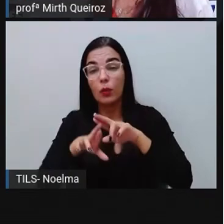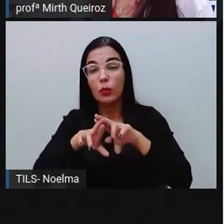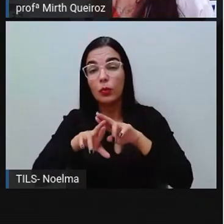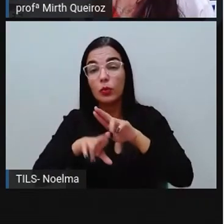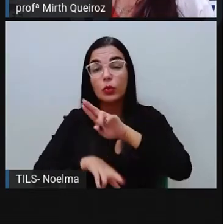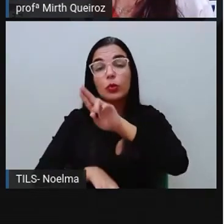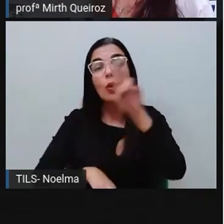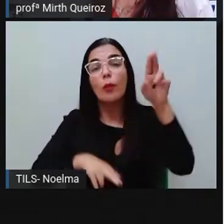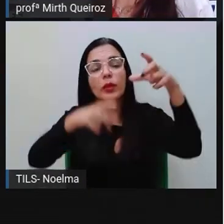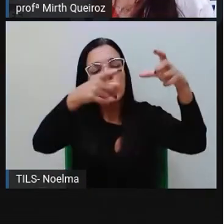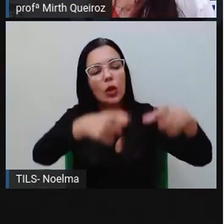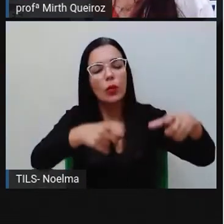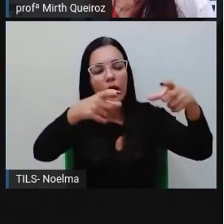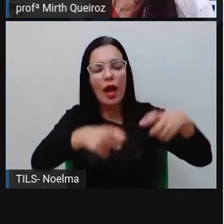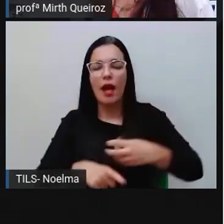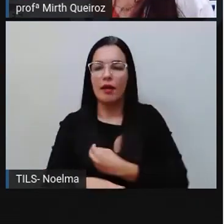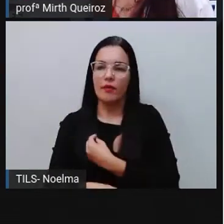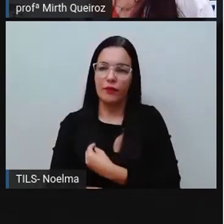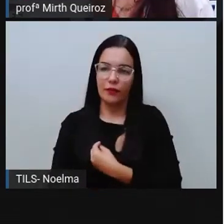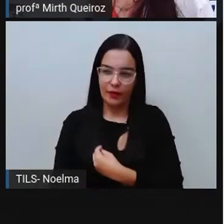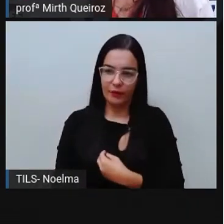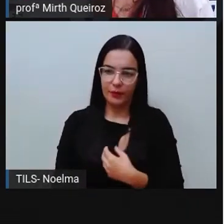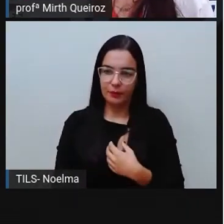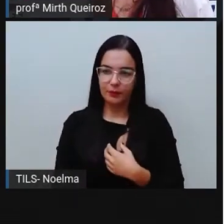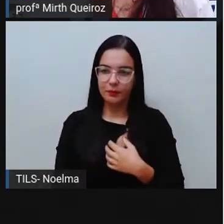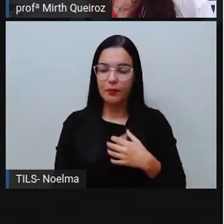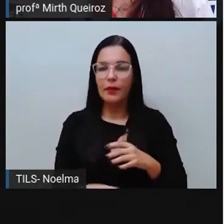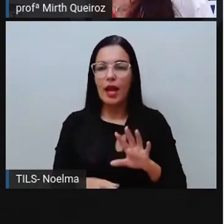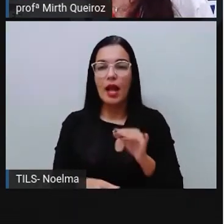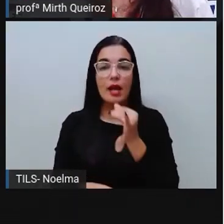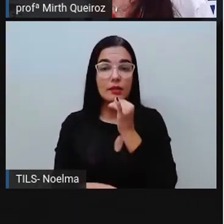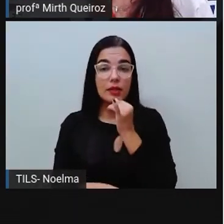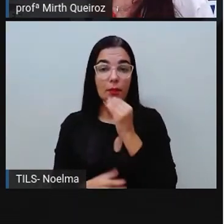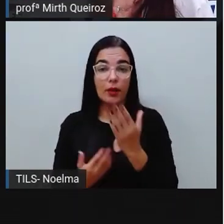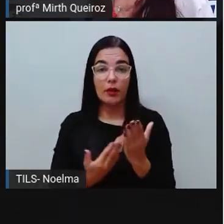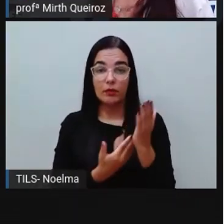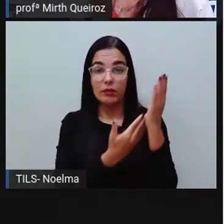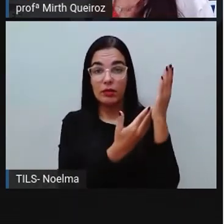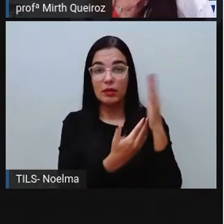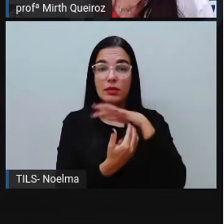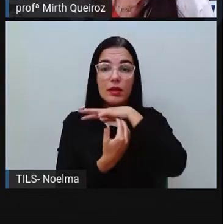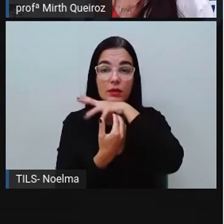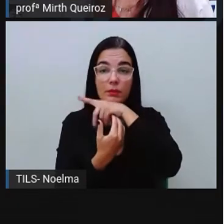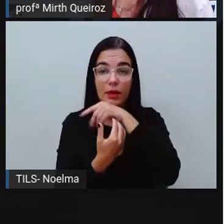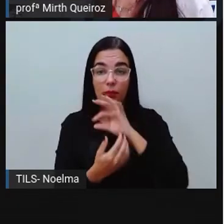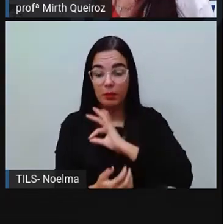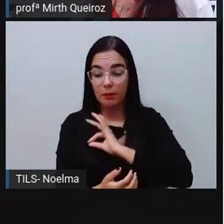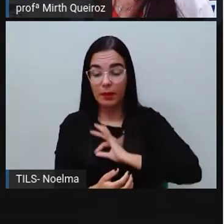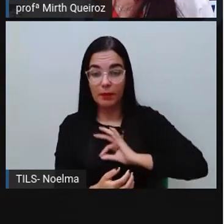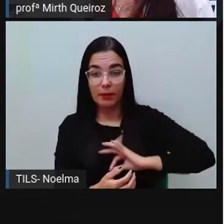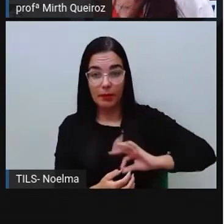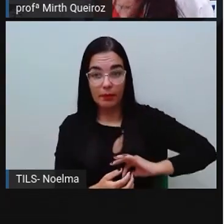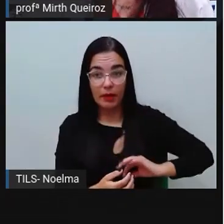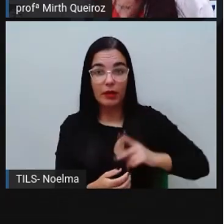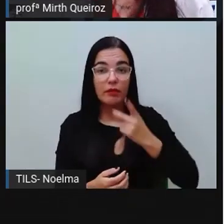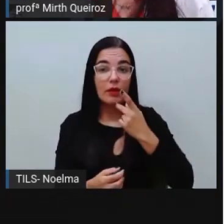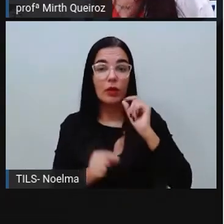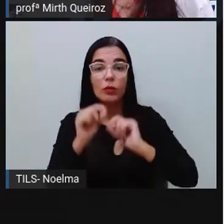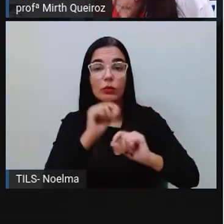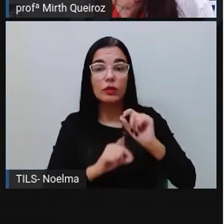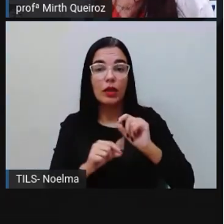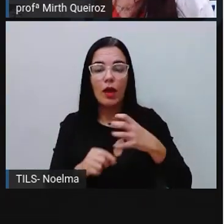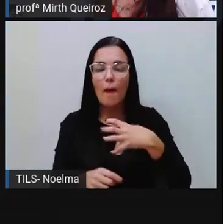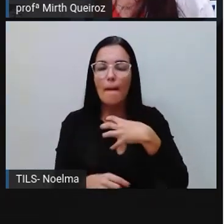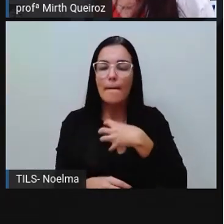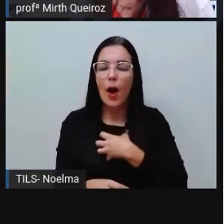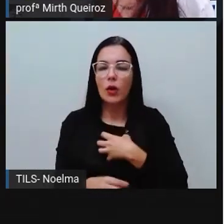local onde ele vive. Aqui, quando eu falei sobre a jaguatirica, quando eu falei sobre a onça parda, eu falei também sobre o modo